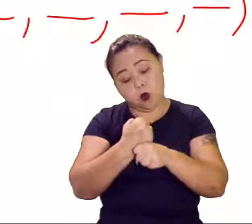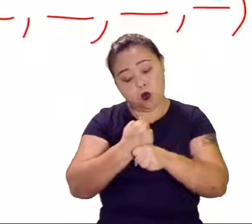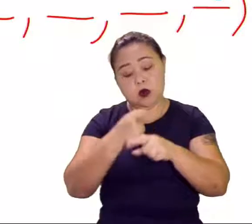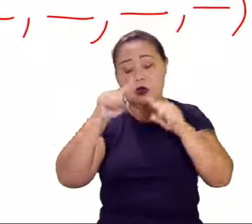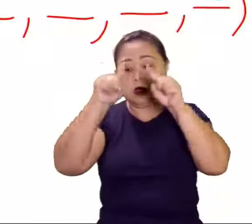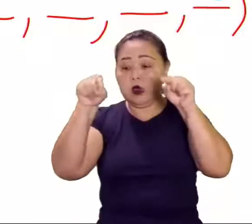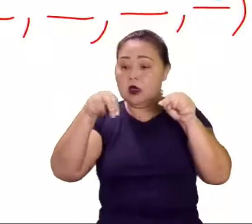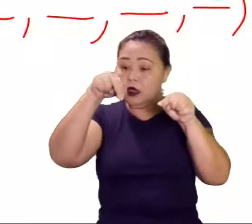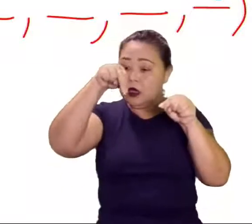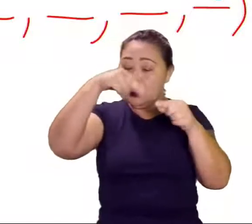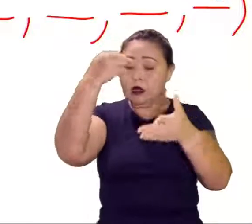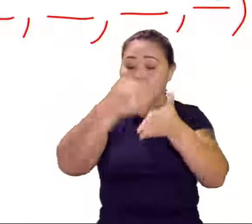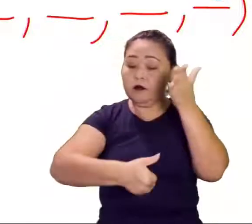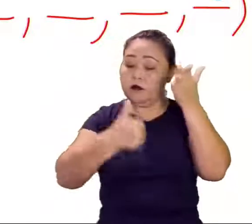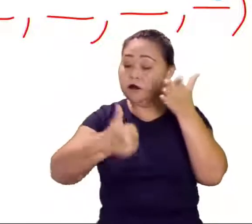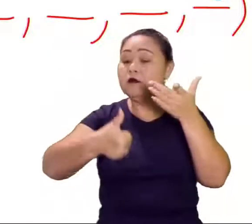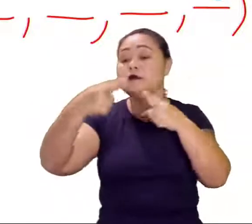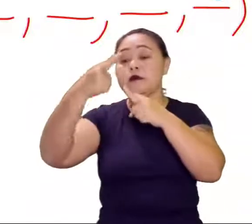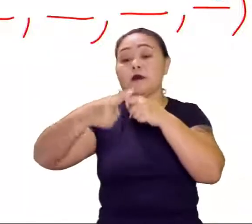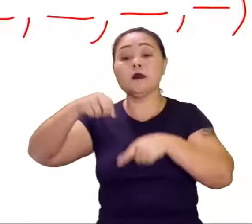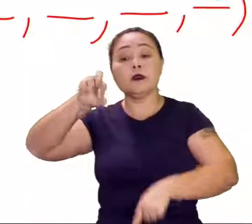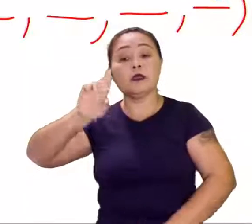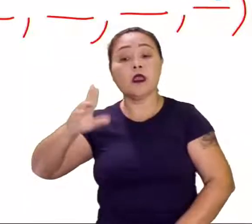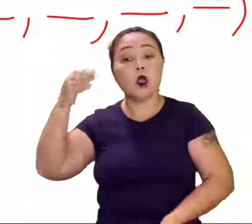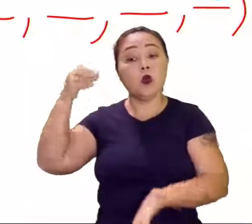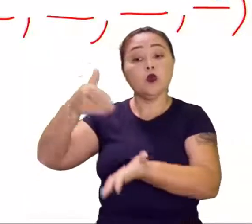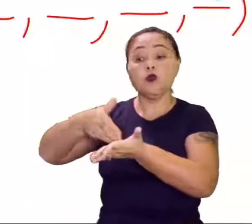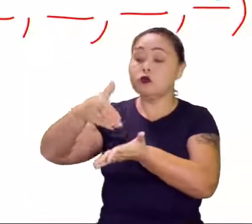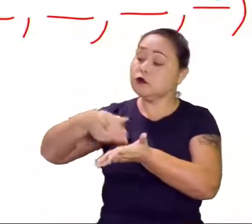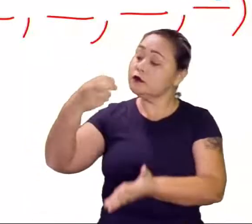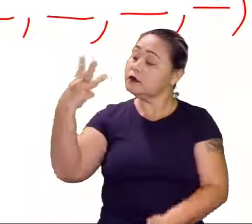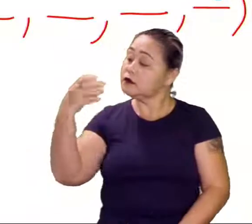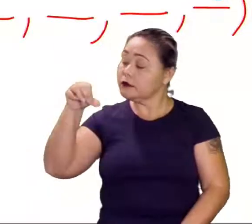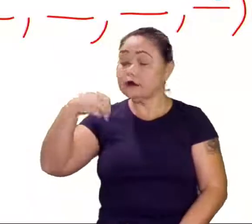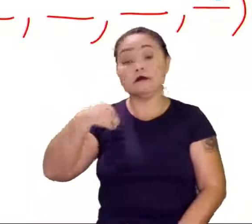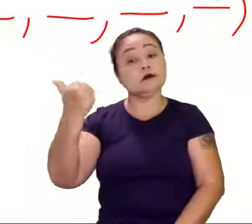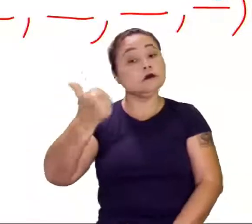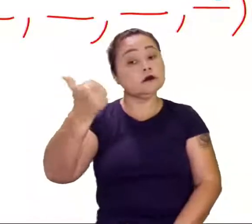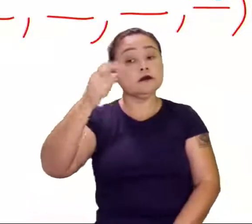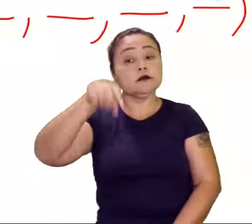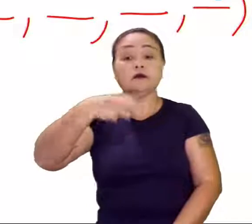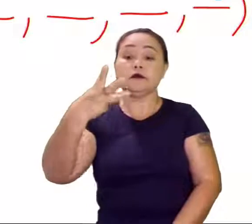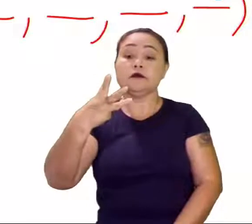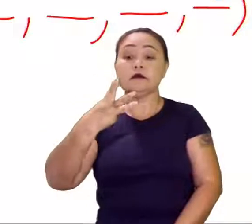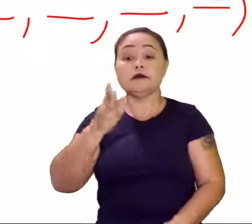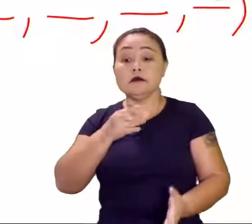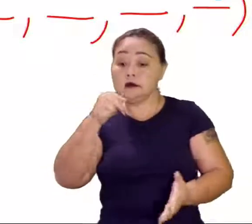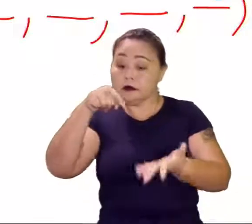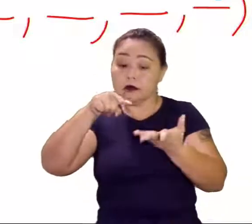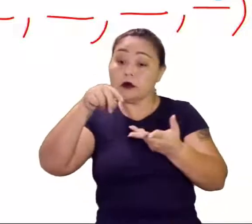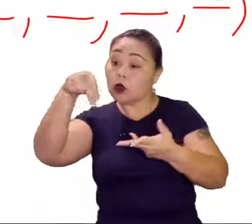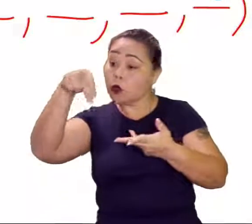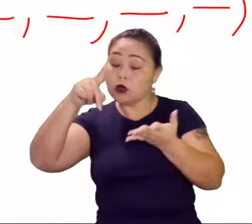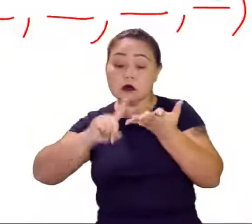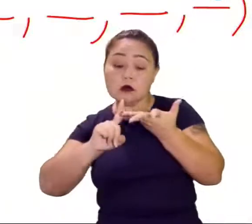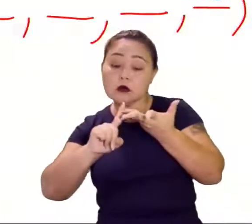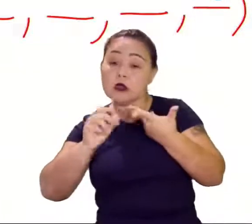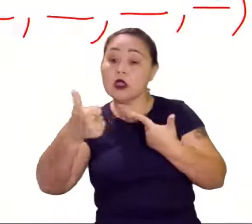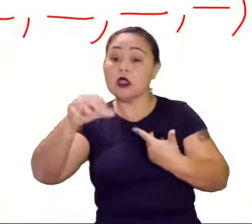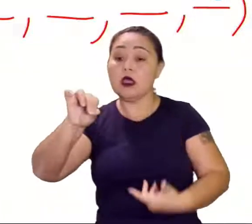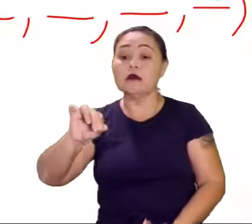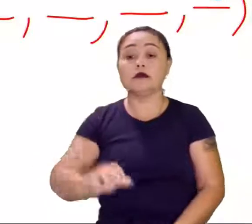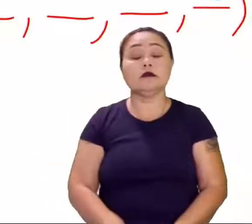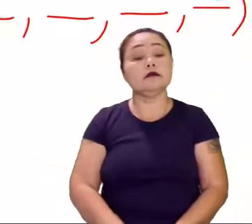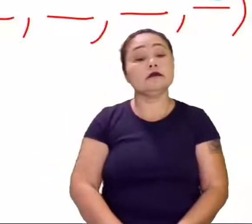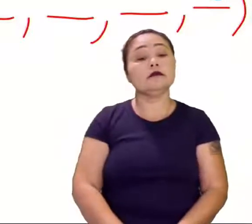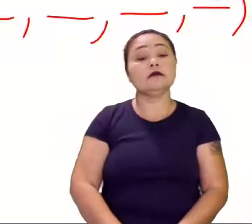1 vezes a razão. Quem é o nosso último? O último é 39. Quem é o nosso primeiro? 3. Quem é o nosso n? 10. 10 números,